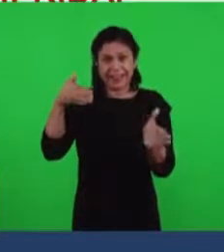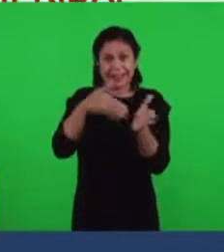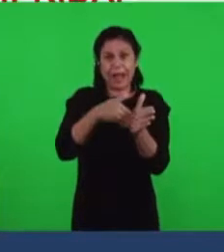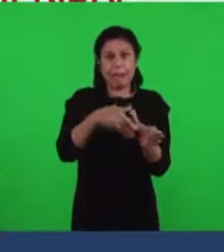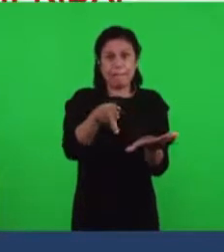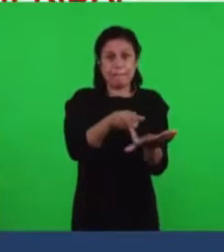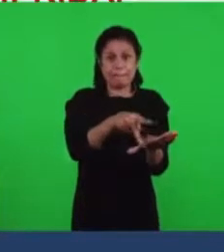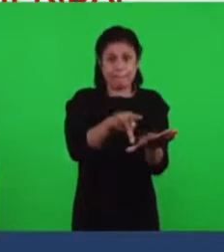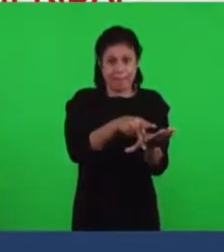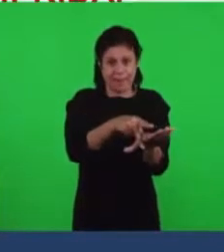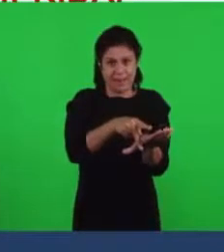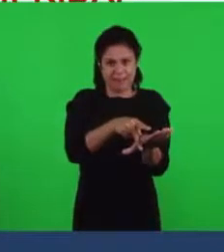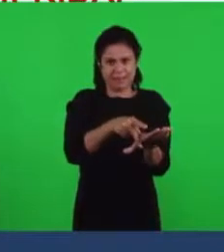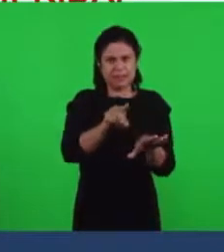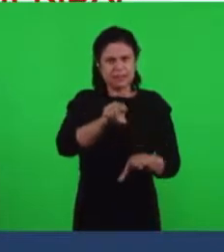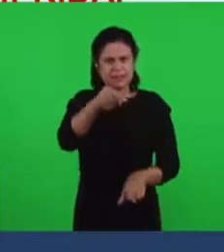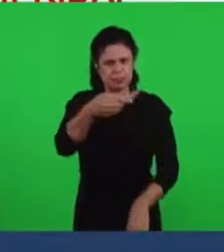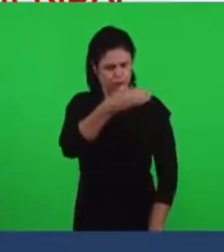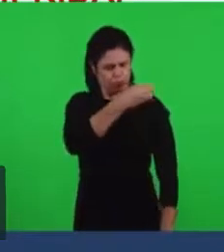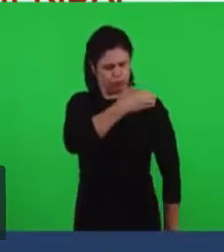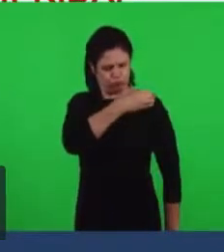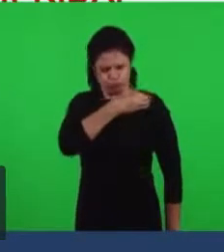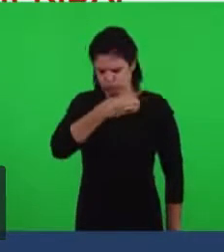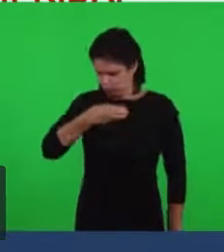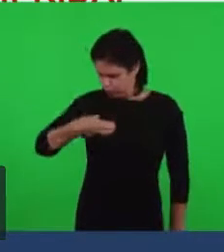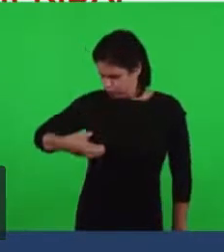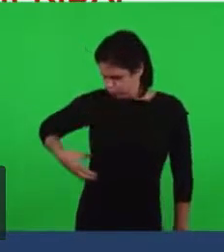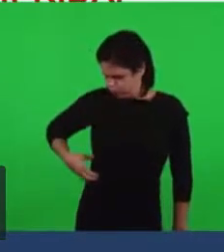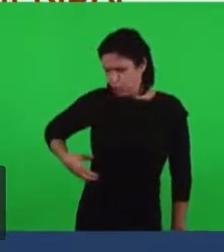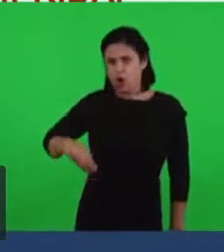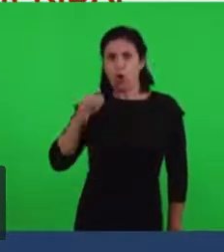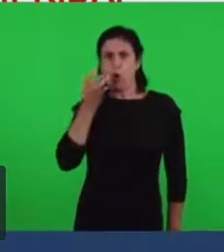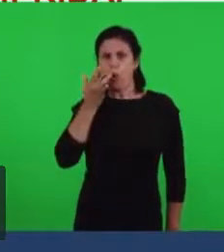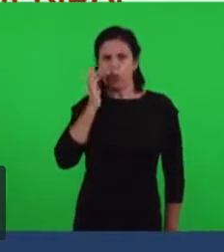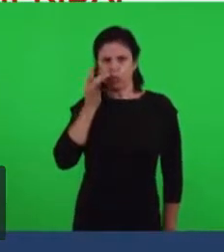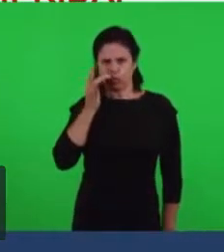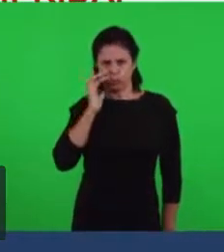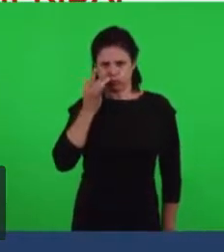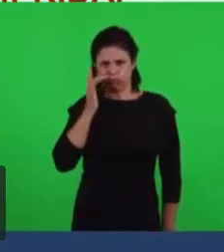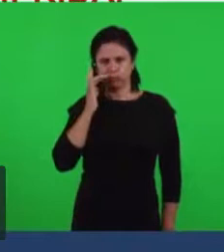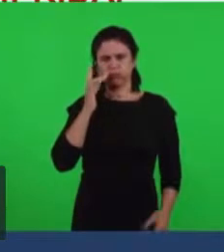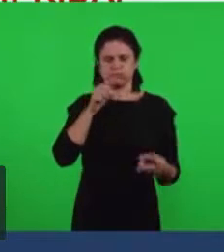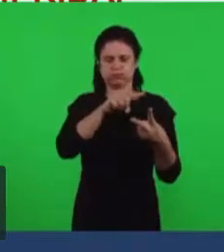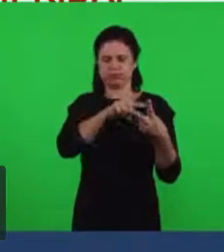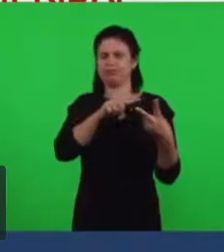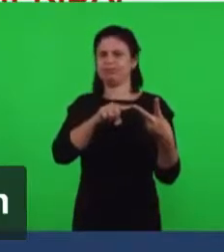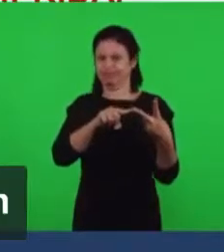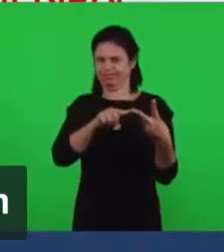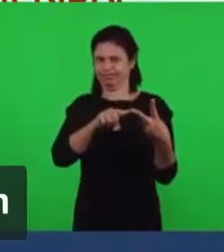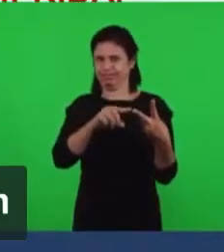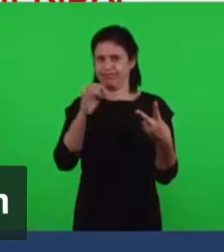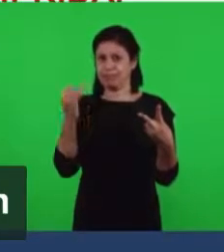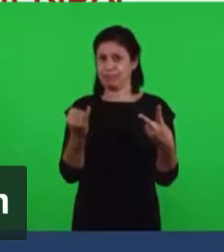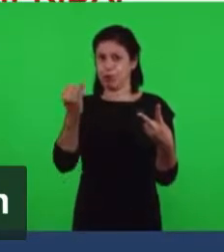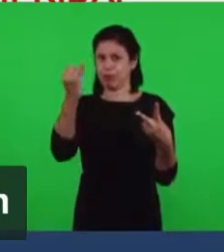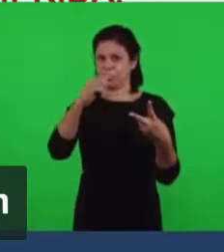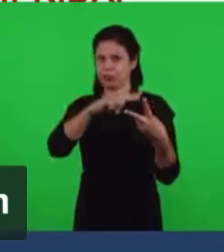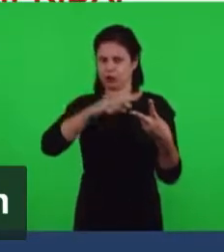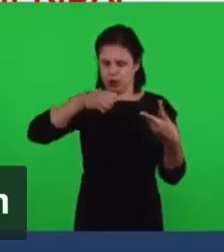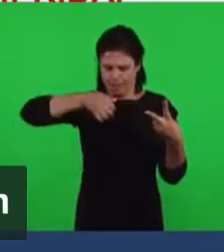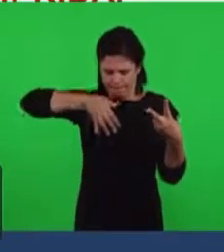cedido pelos tentos com um cinto de ouro esses dois aspectos aqui é que é fundamental na identificação